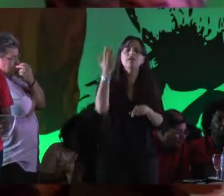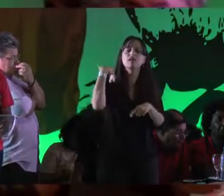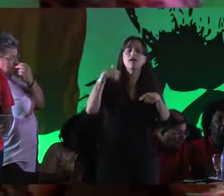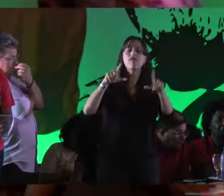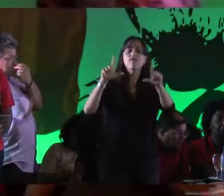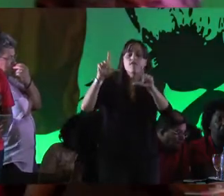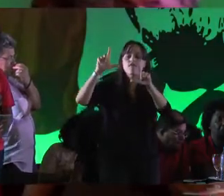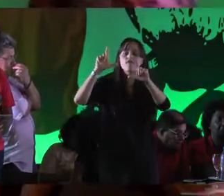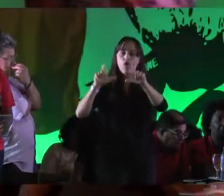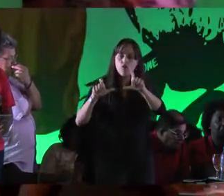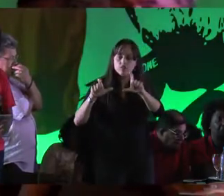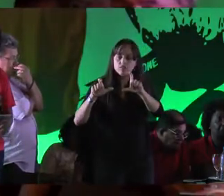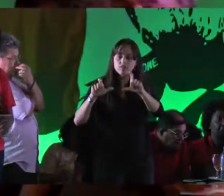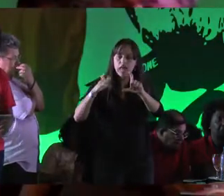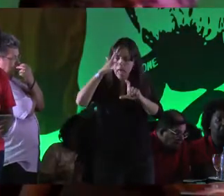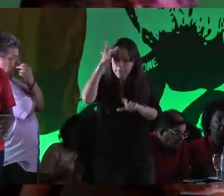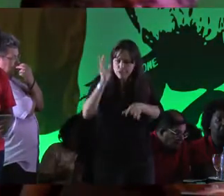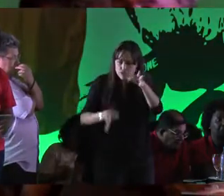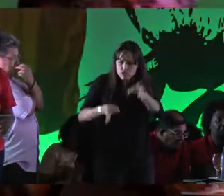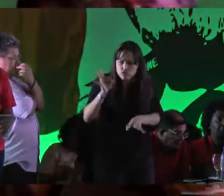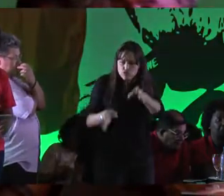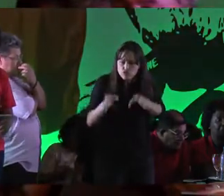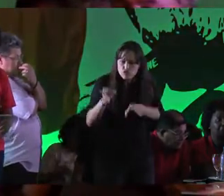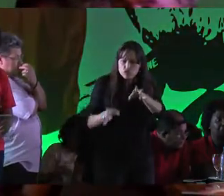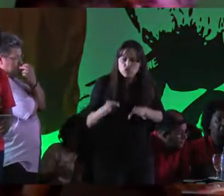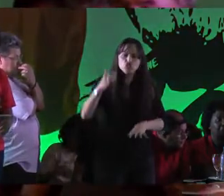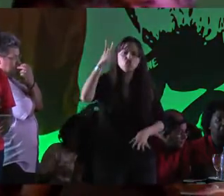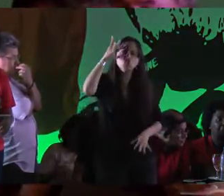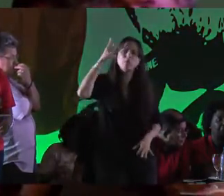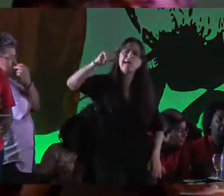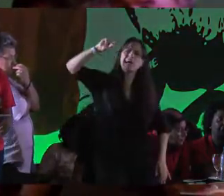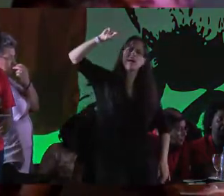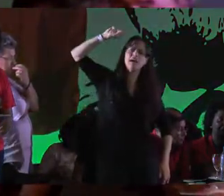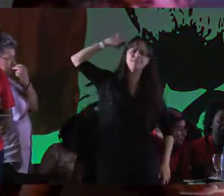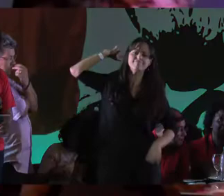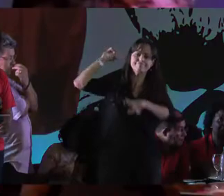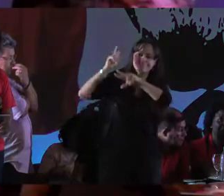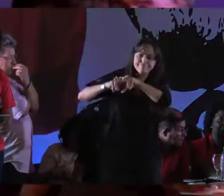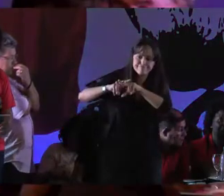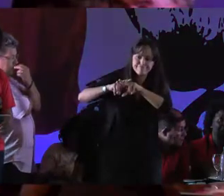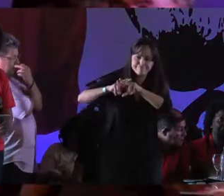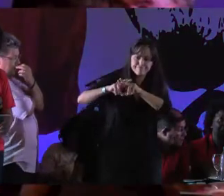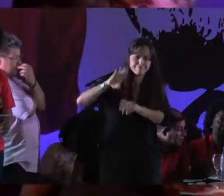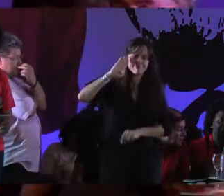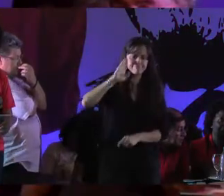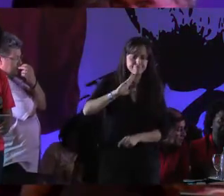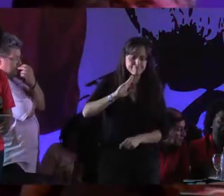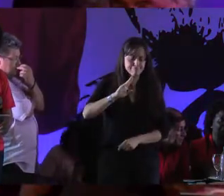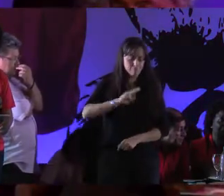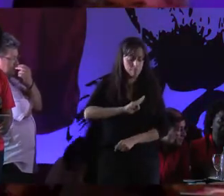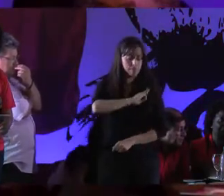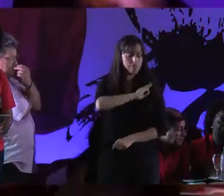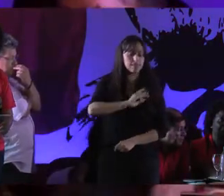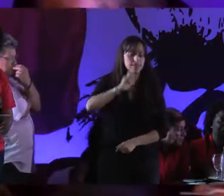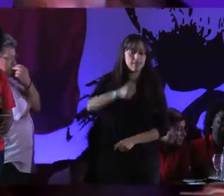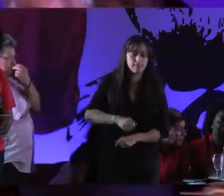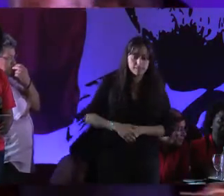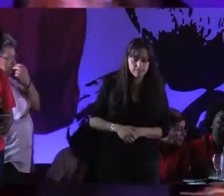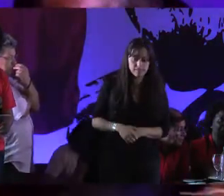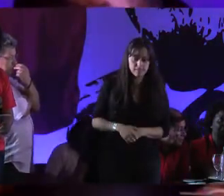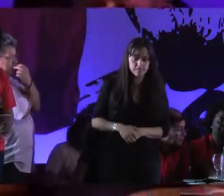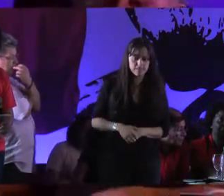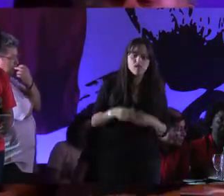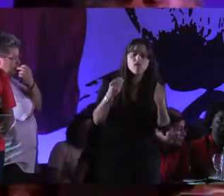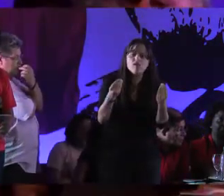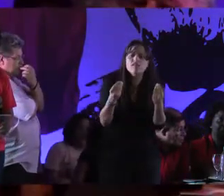tribunal militar? Quem é que perseguia Martin Luther King ou Che Guevara? A história reserva a porta do